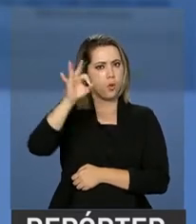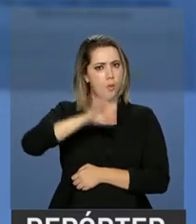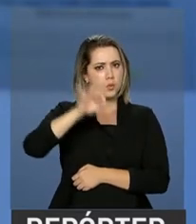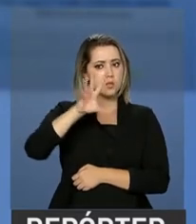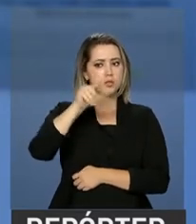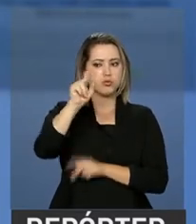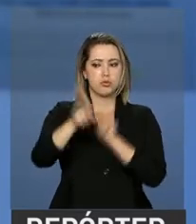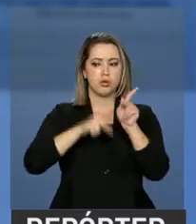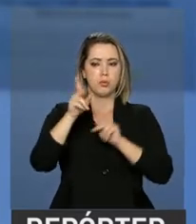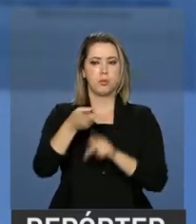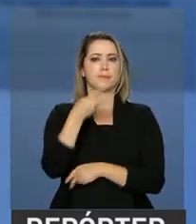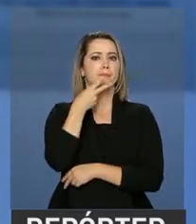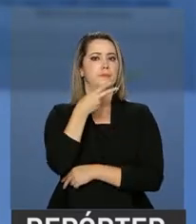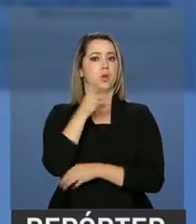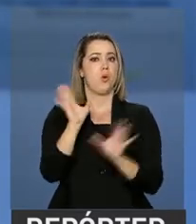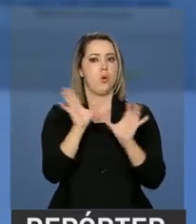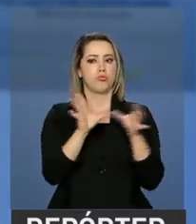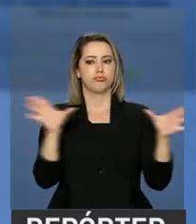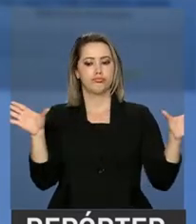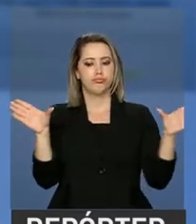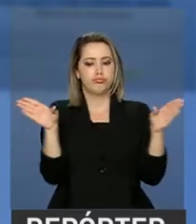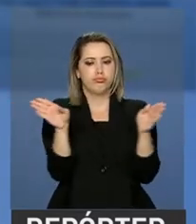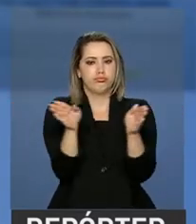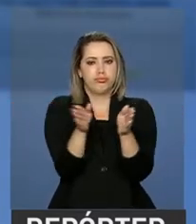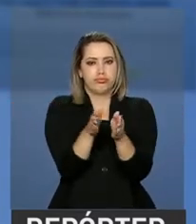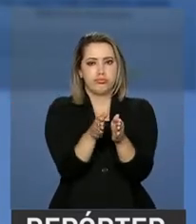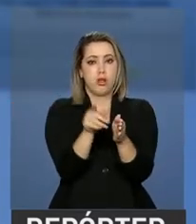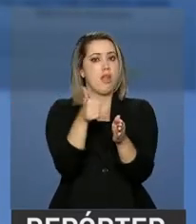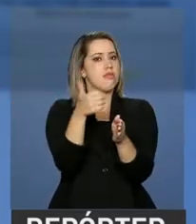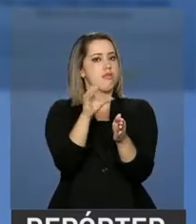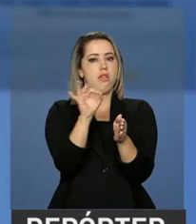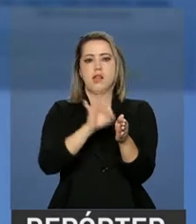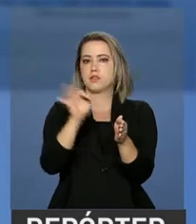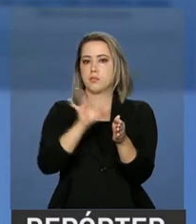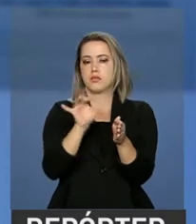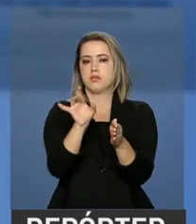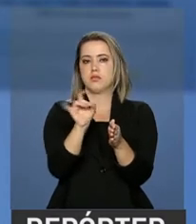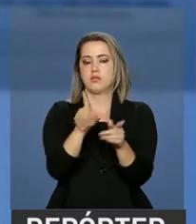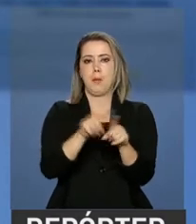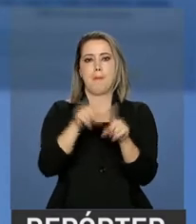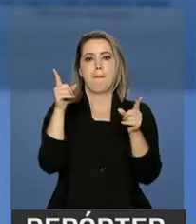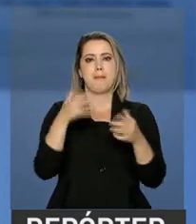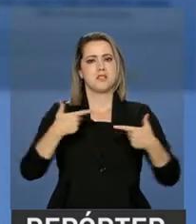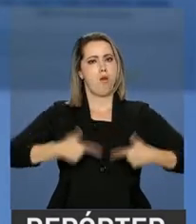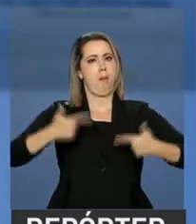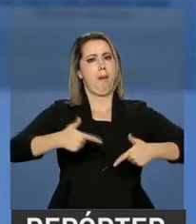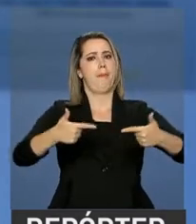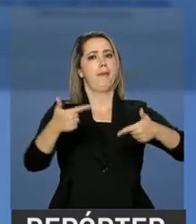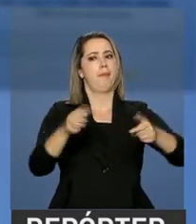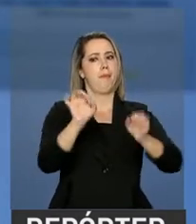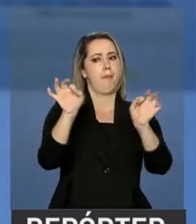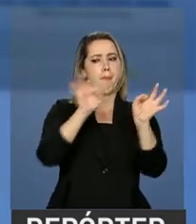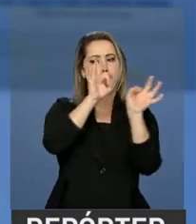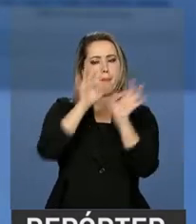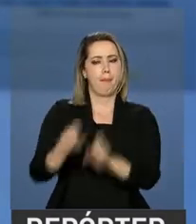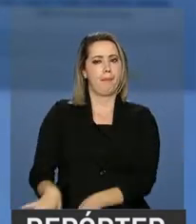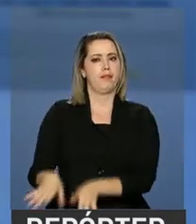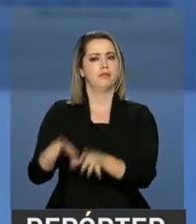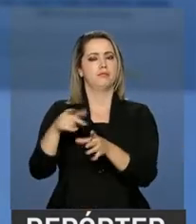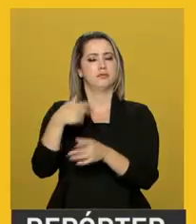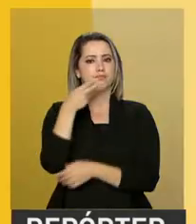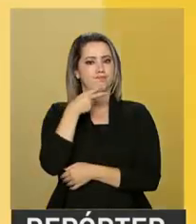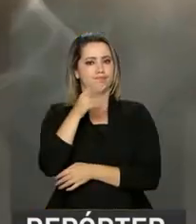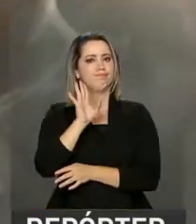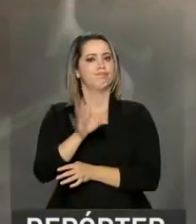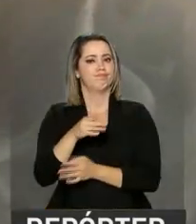atualmente essa proporção não ultrapassa os 10% mas a guerra contra o tabaco ainda está longe do